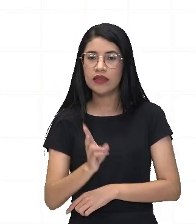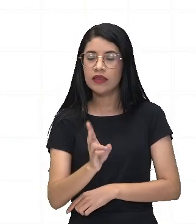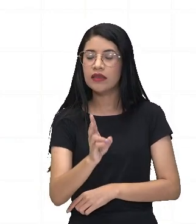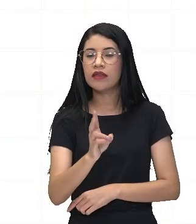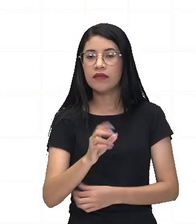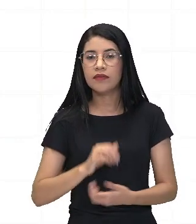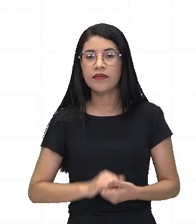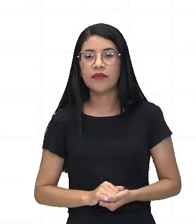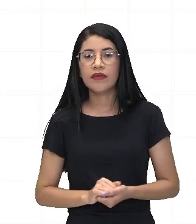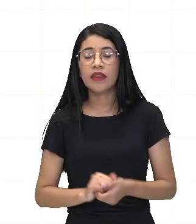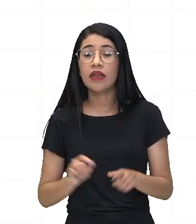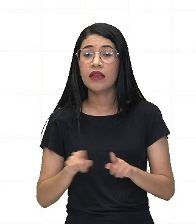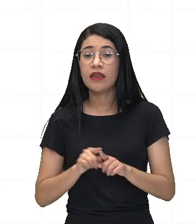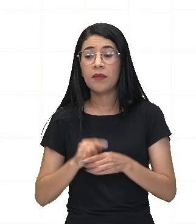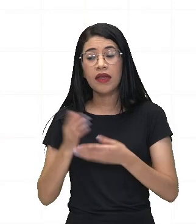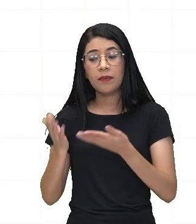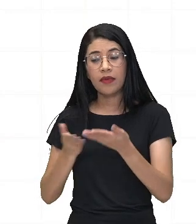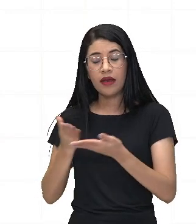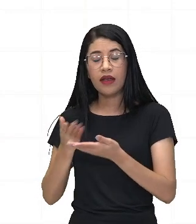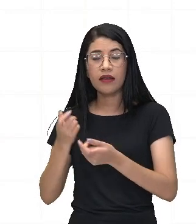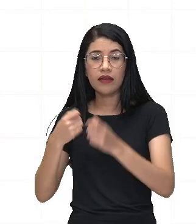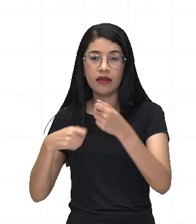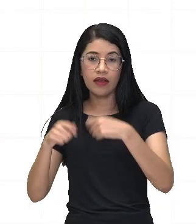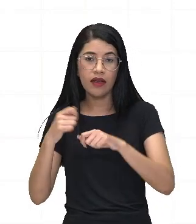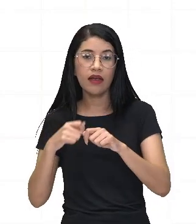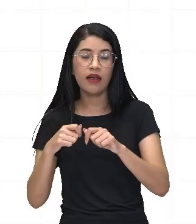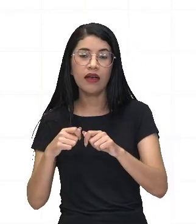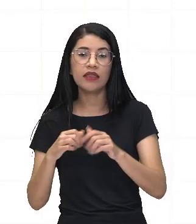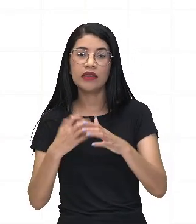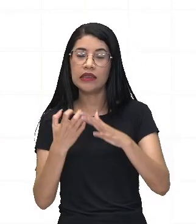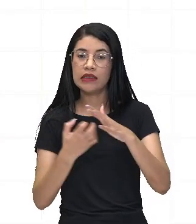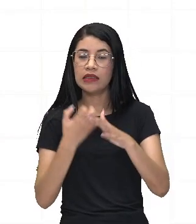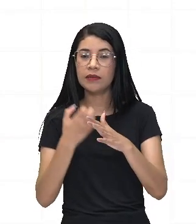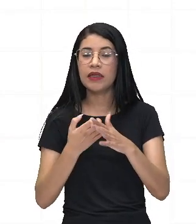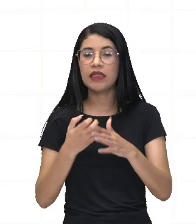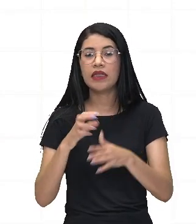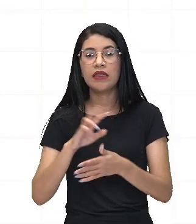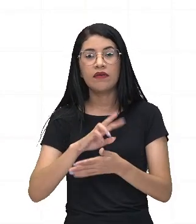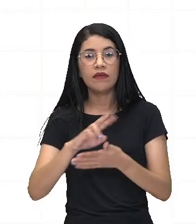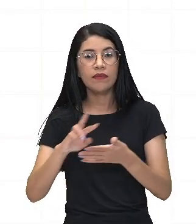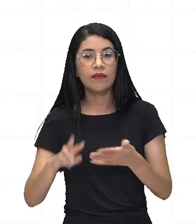em que atende às necessidades econômicas das empresas ali que estão